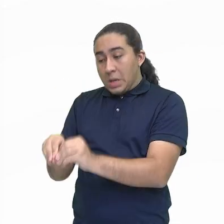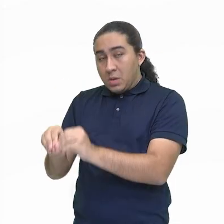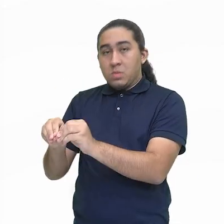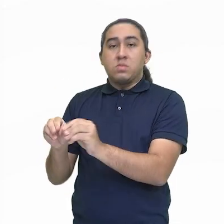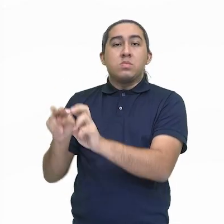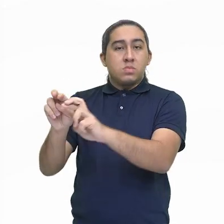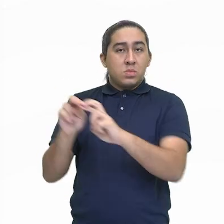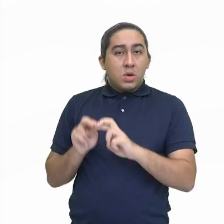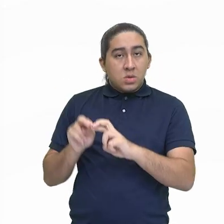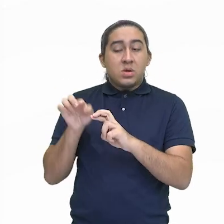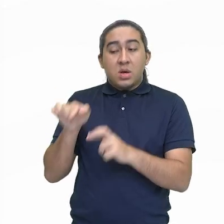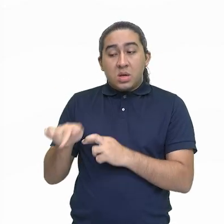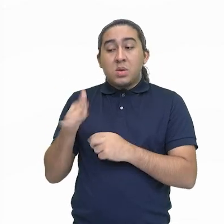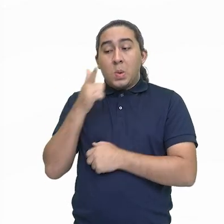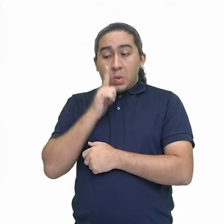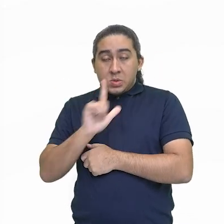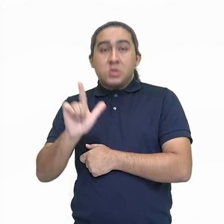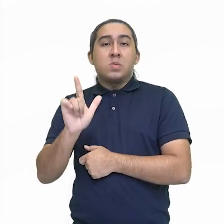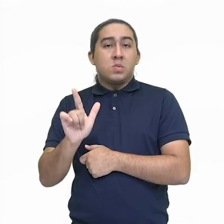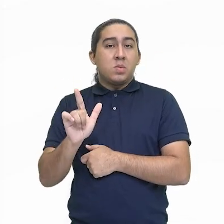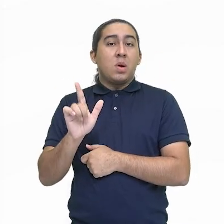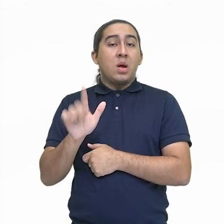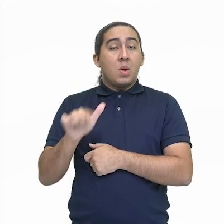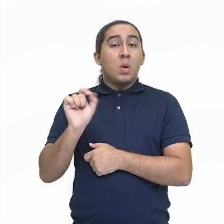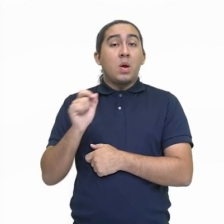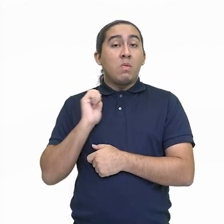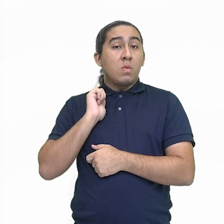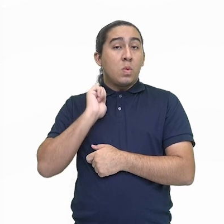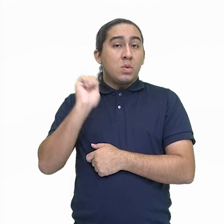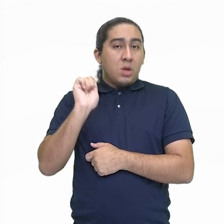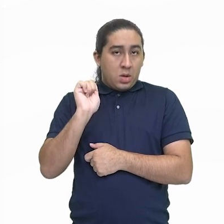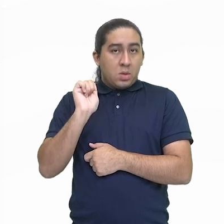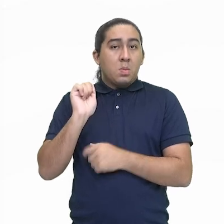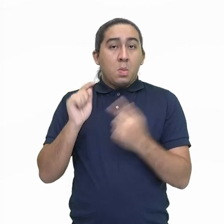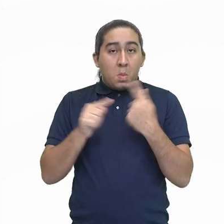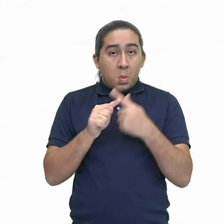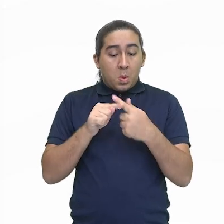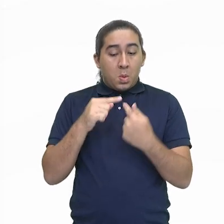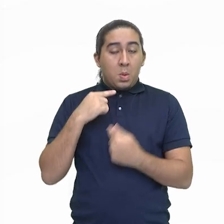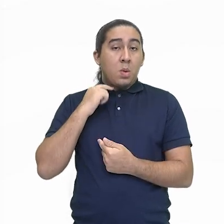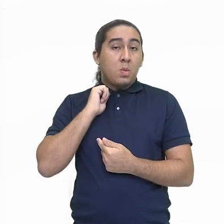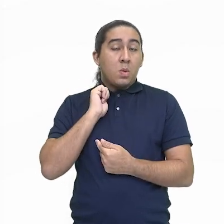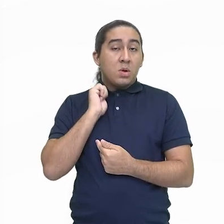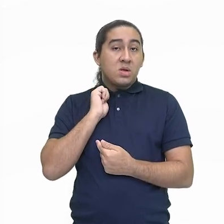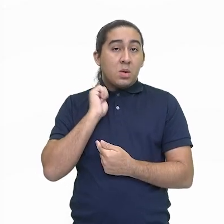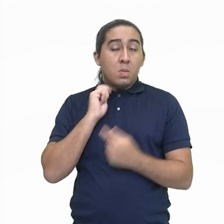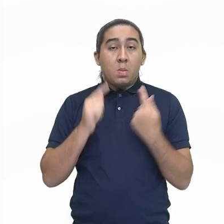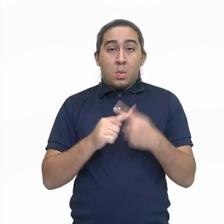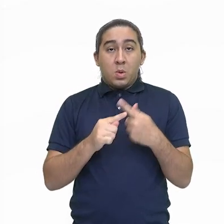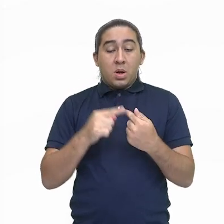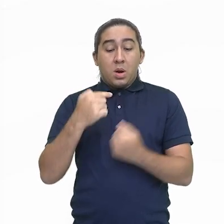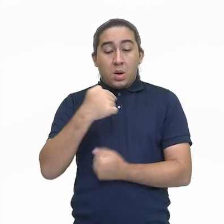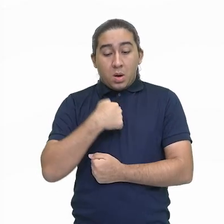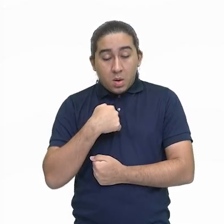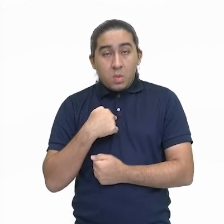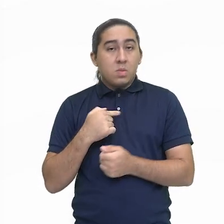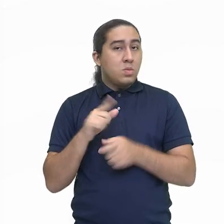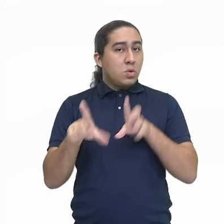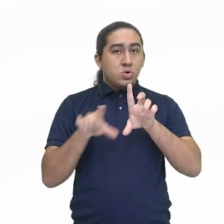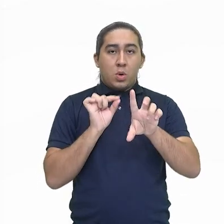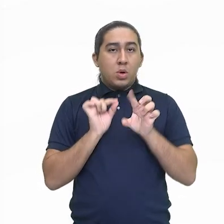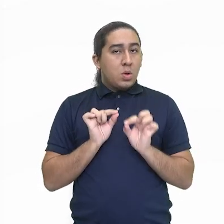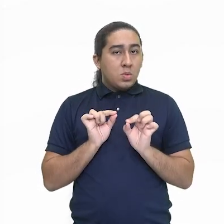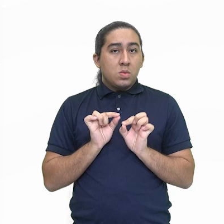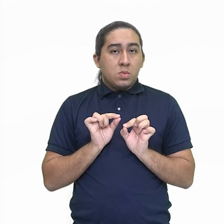o meu objetivo, uma migração voluntária, né? Porque eu estou optando ali, seja ele qual for o motivo, né?